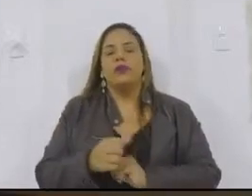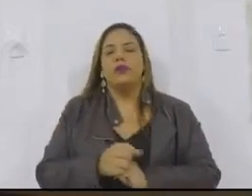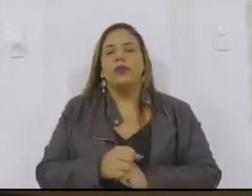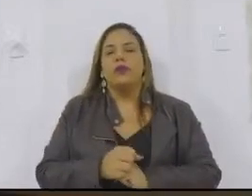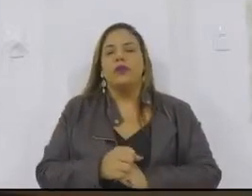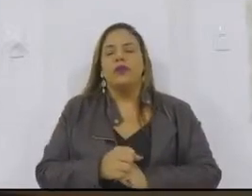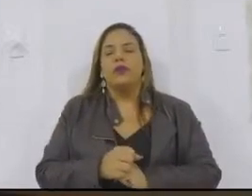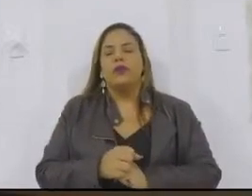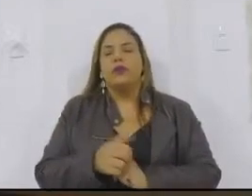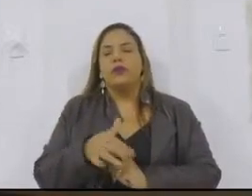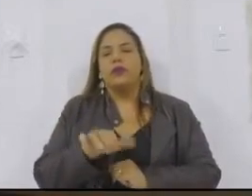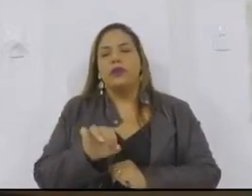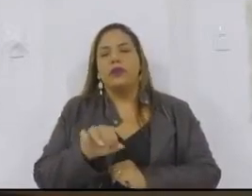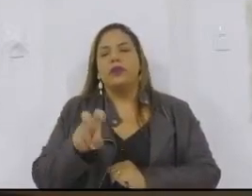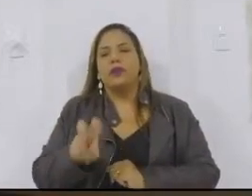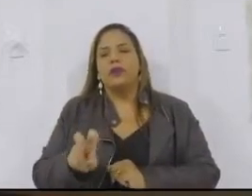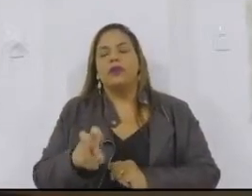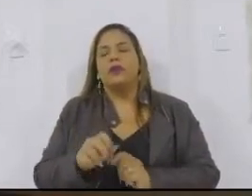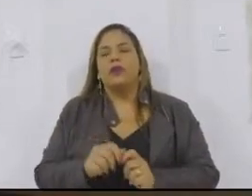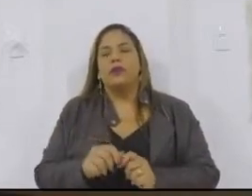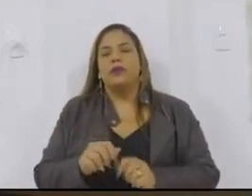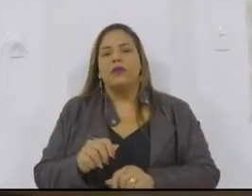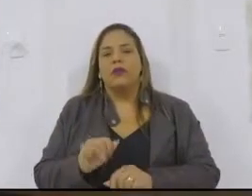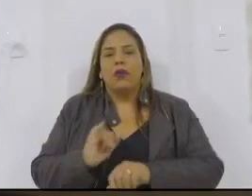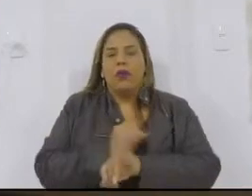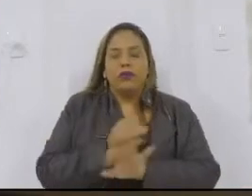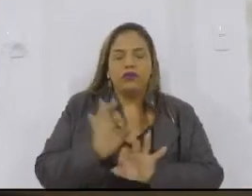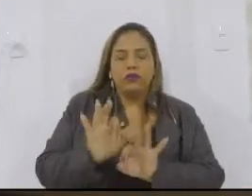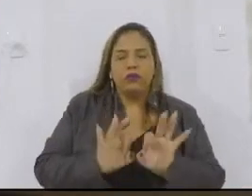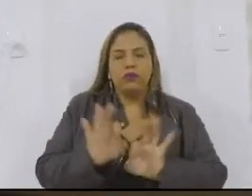reformula a comissão designada pelo decreto número 64, de